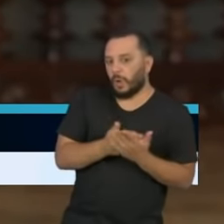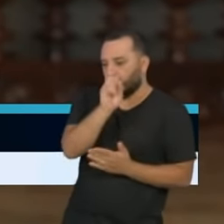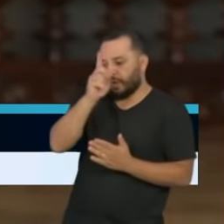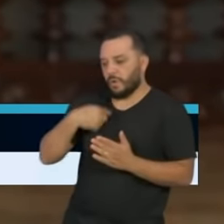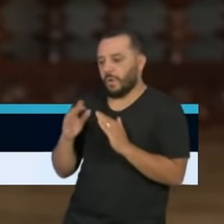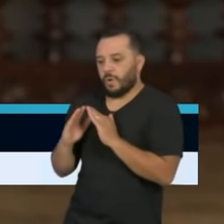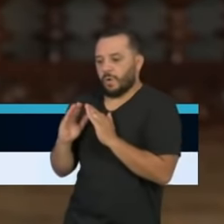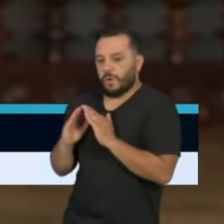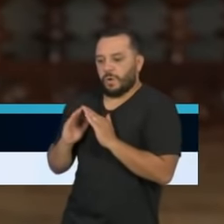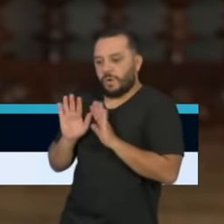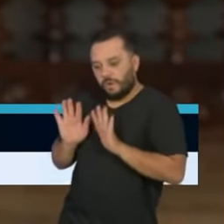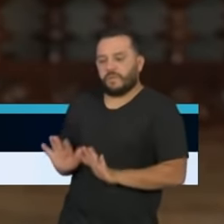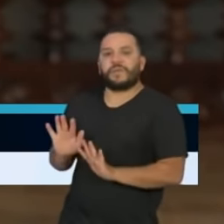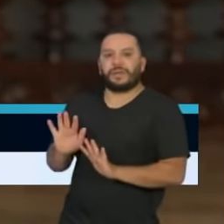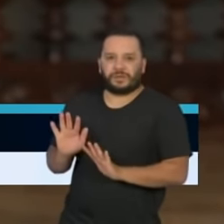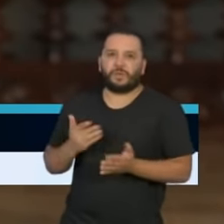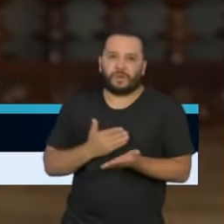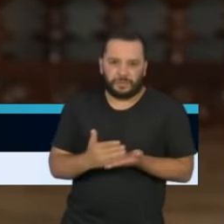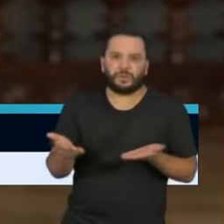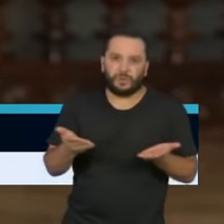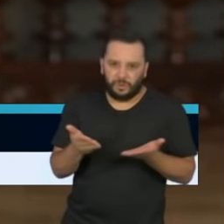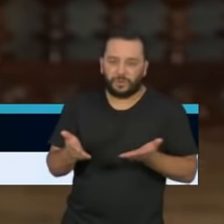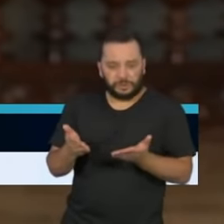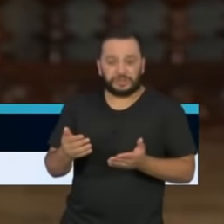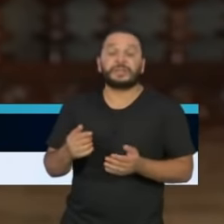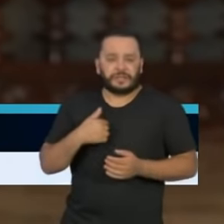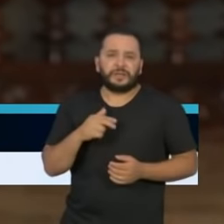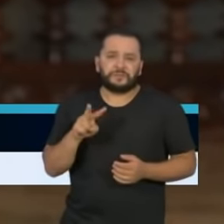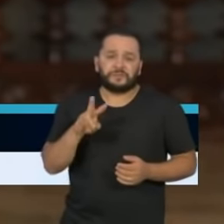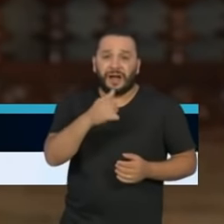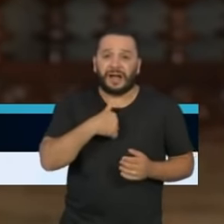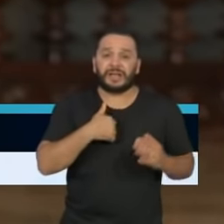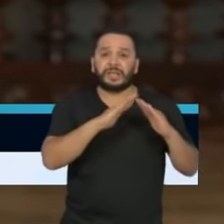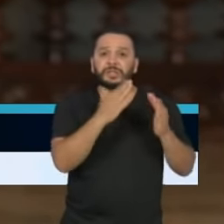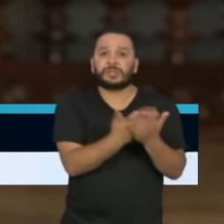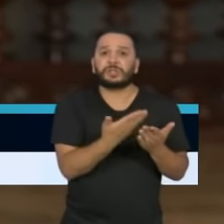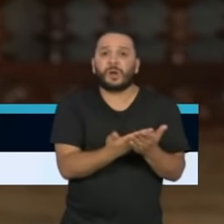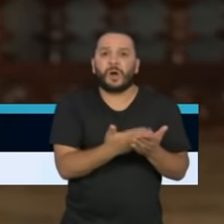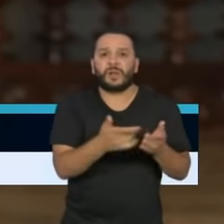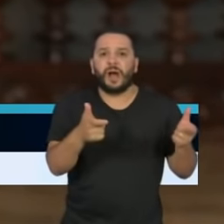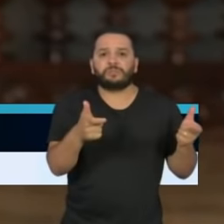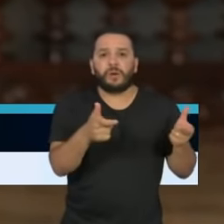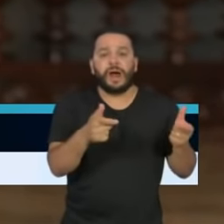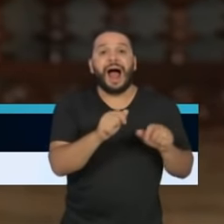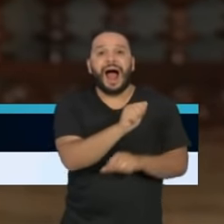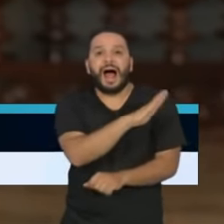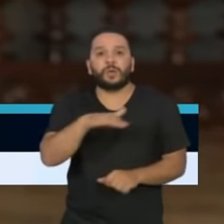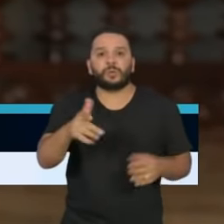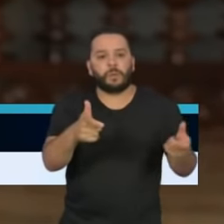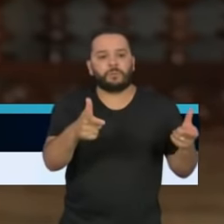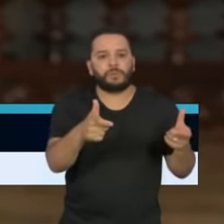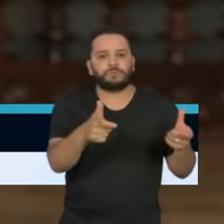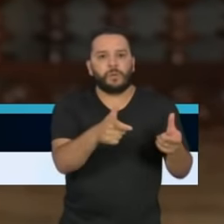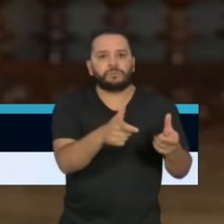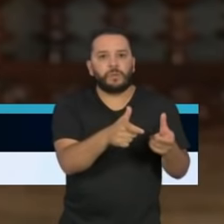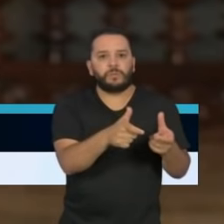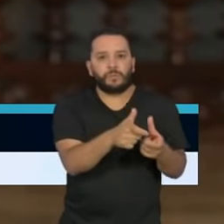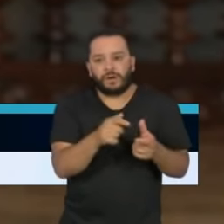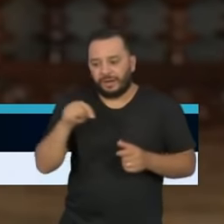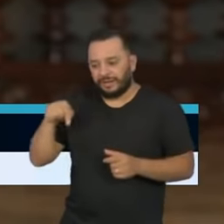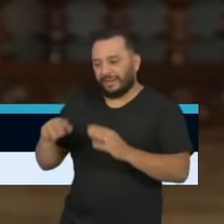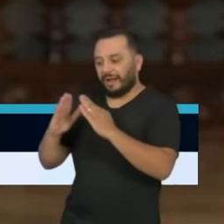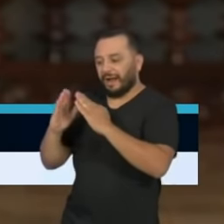desde o dia de hoje. E ao longo da semana a expectativa é que cada um vá arrumando uma solução para ter os seus filhos em